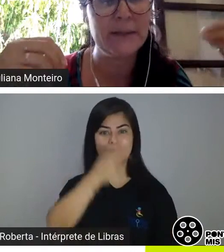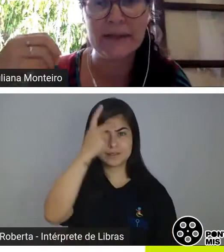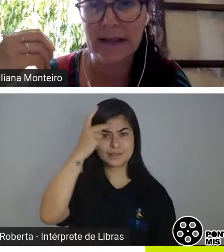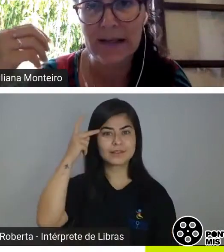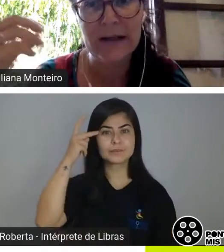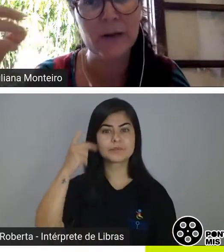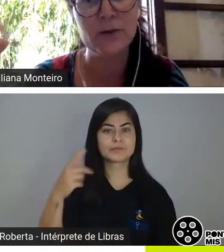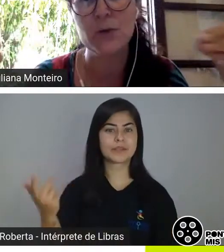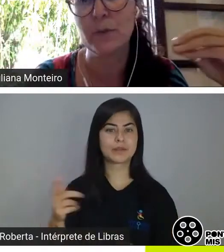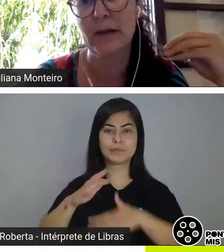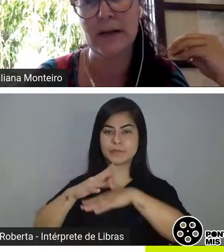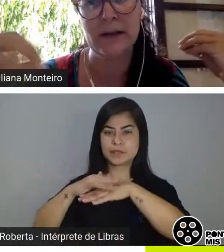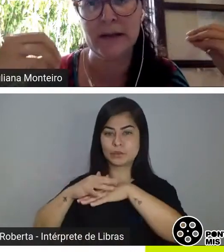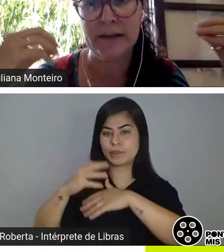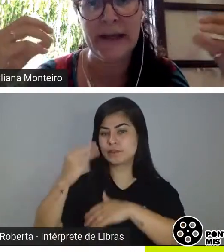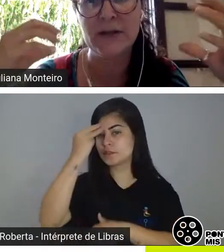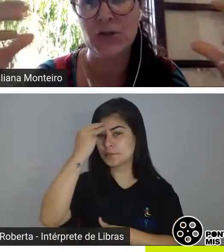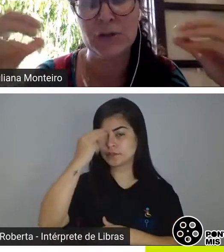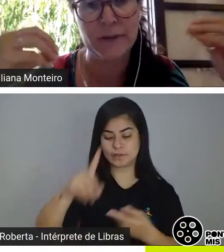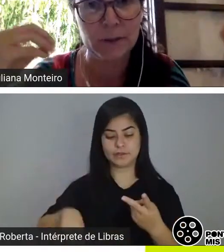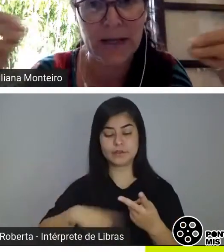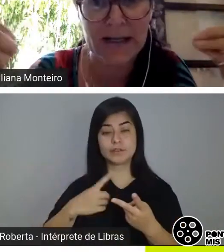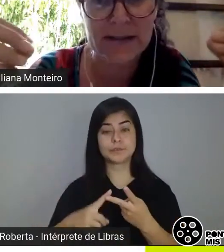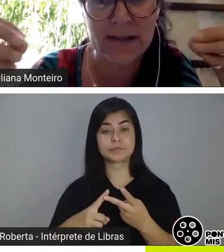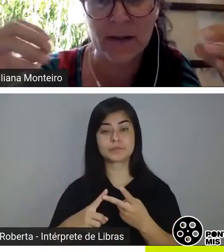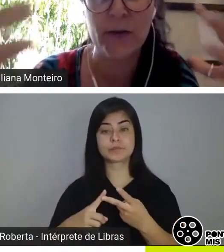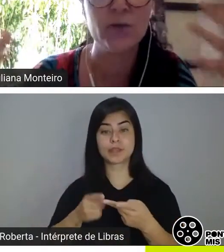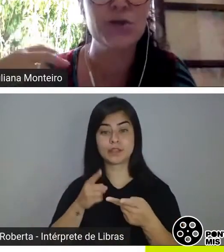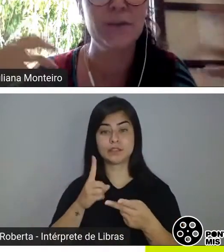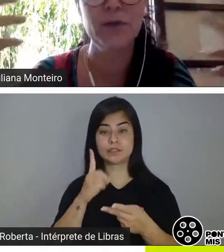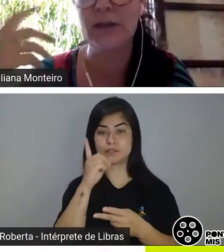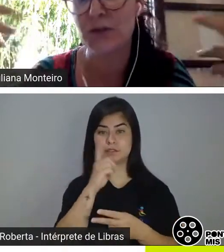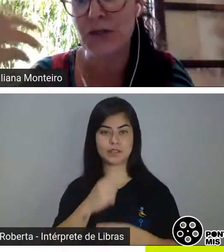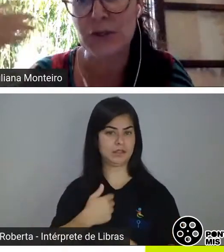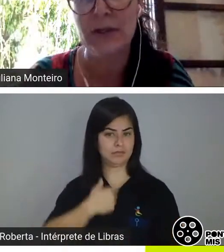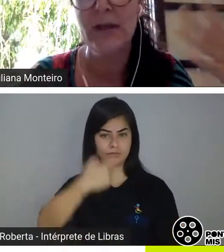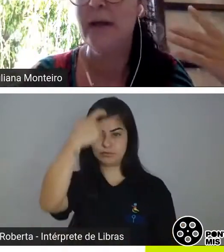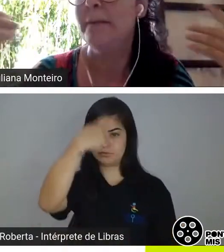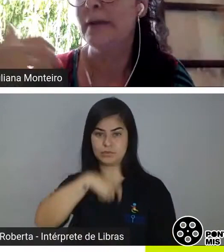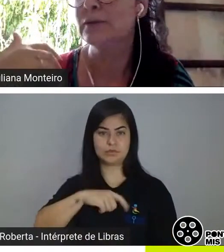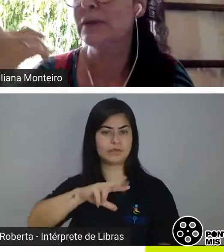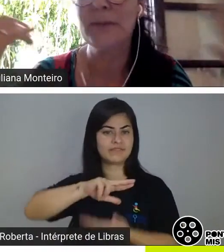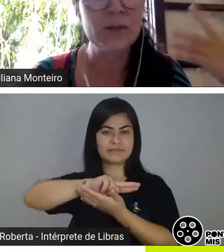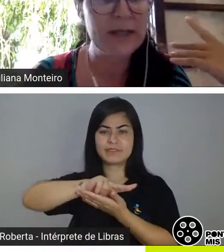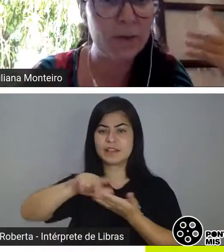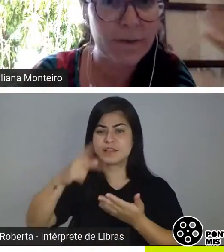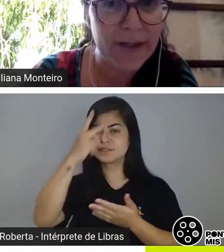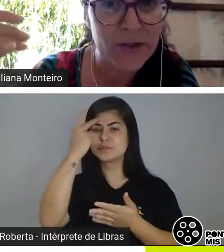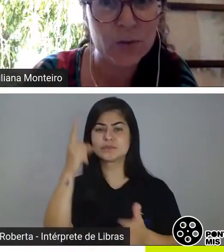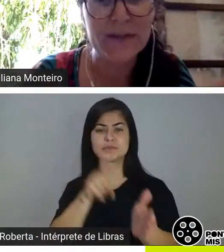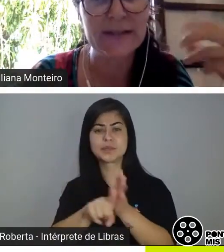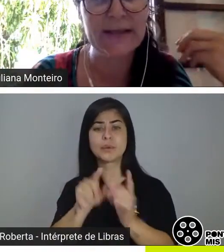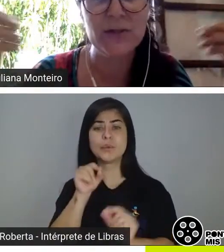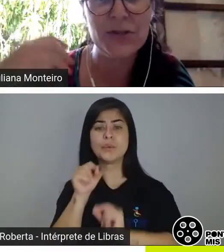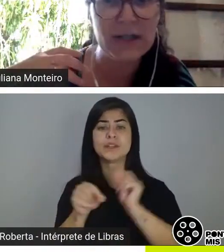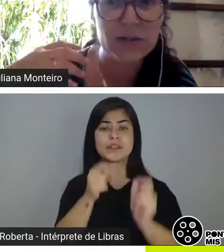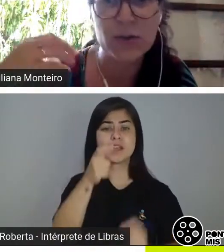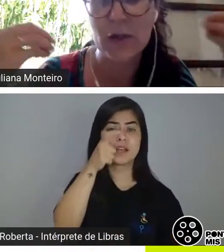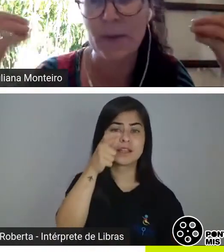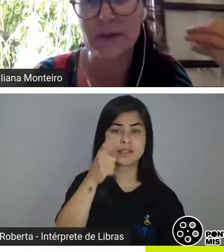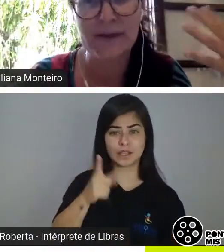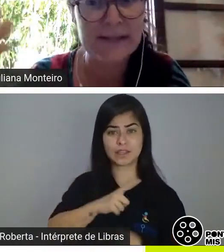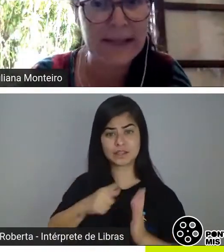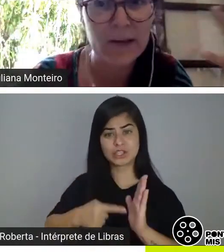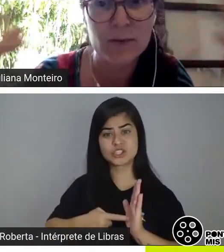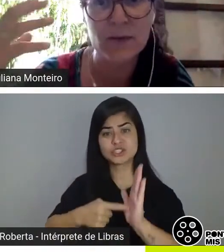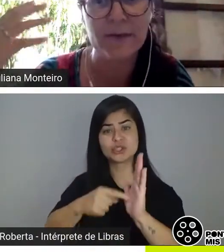uma doença mental, de uma, né, de dificuldades. Eu tive muita gente perguntando, mas o que, que eu vejo? Mas você tem dicas